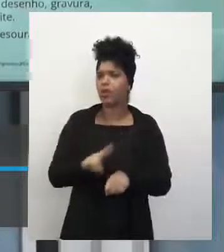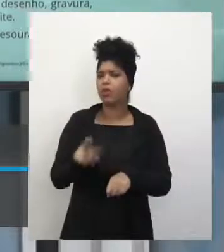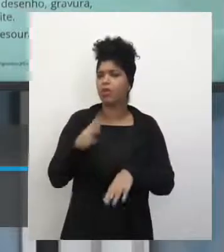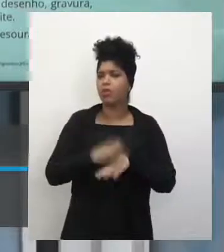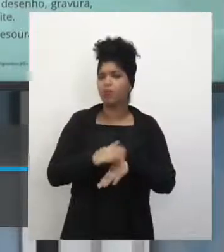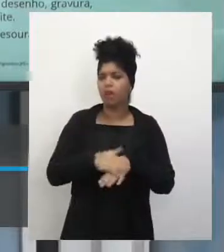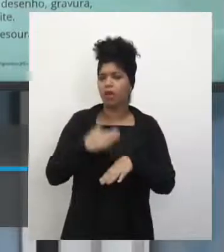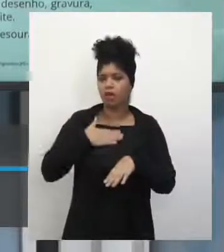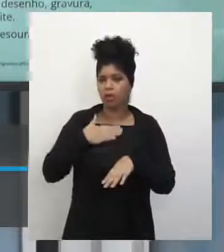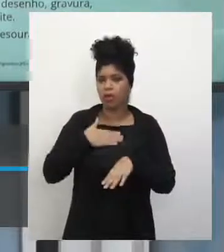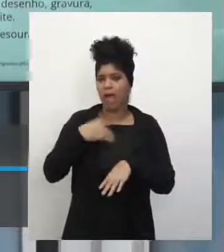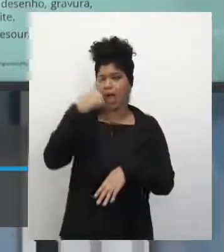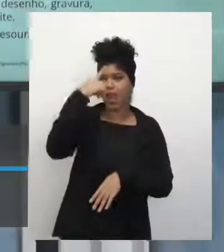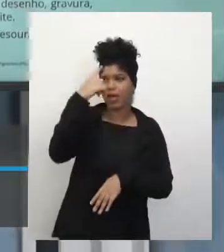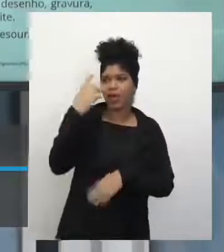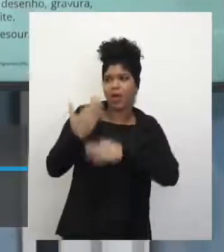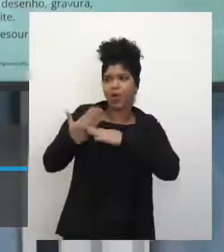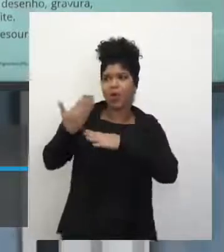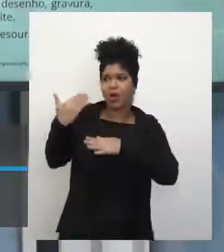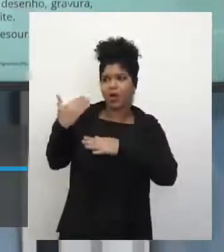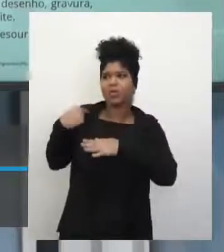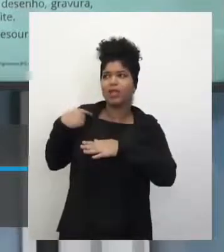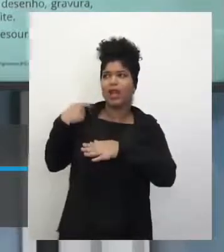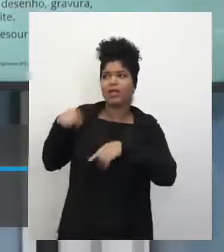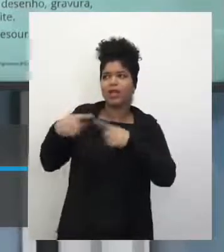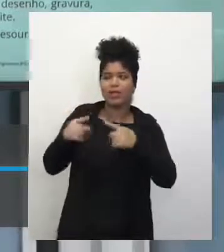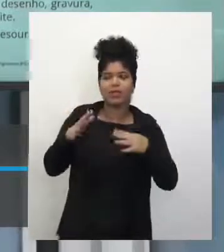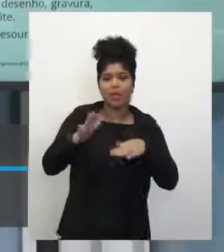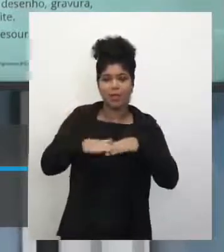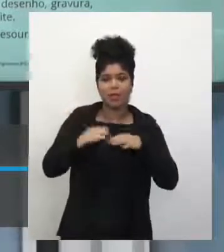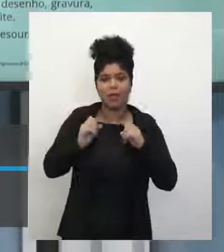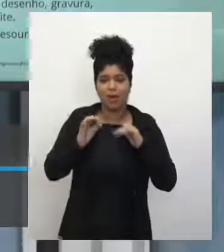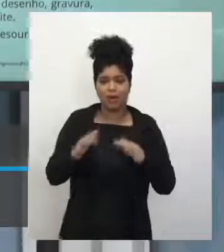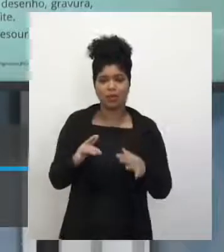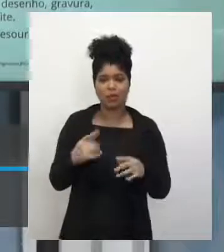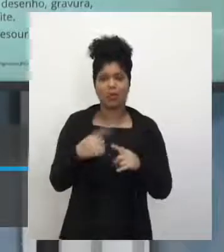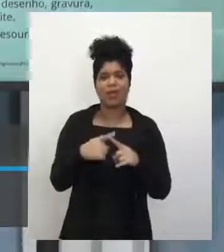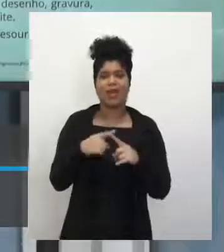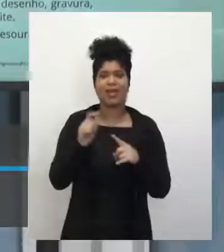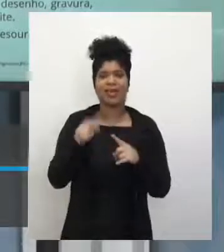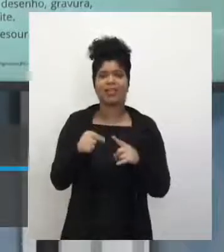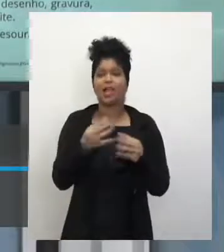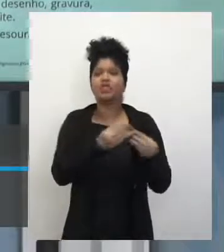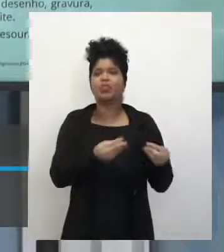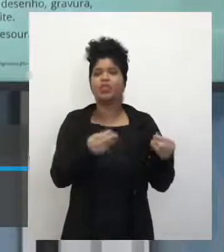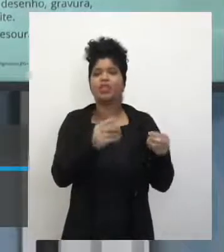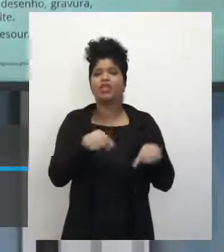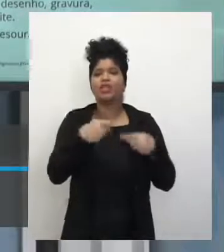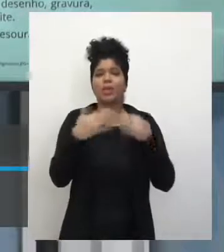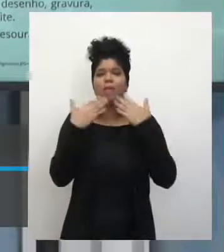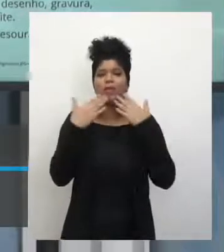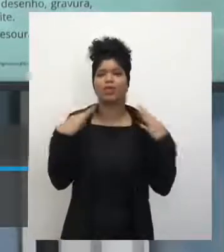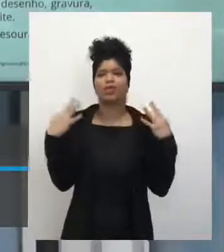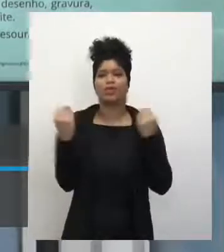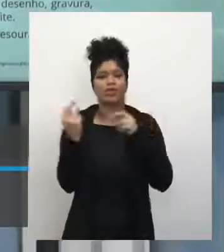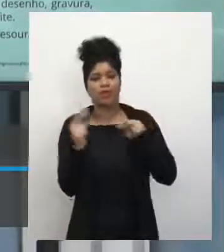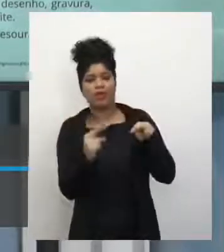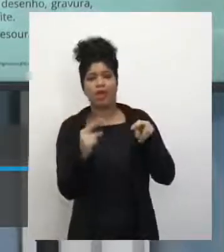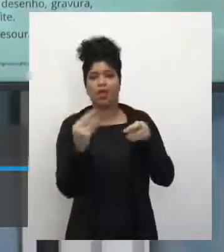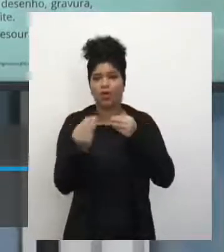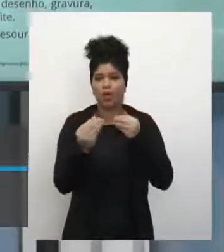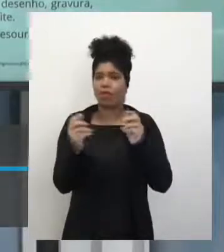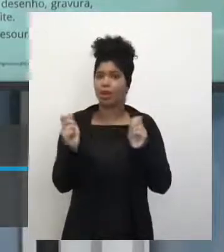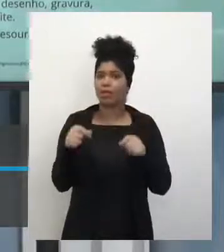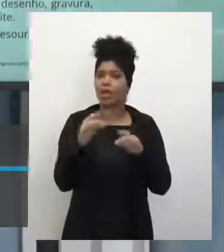obra, né, para aquela minha ideia inicial, né, aquela minha ideia subjetiva ser colocada à mostra para todo mundo? Eu posso